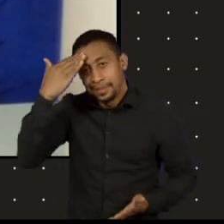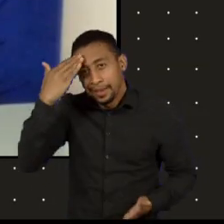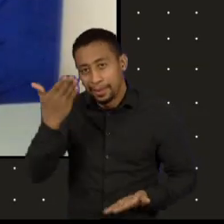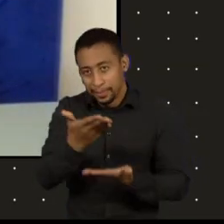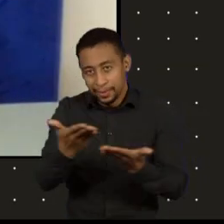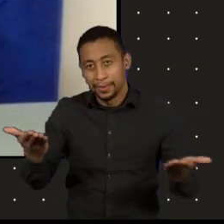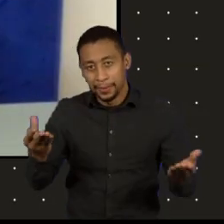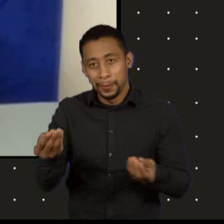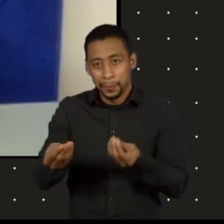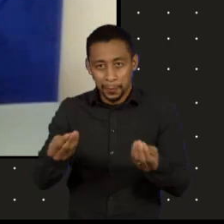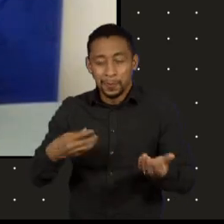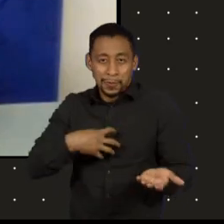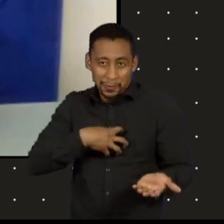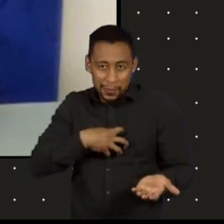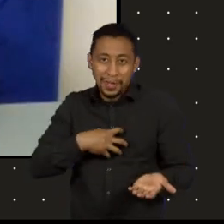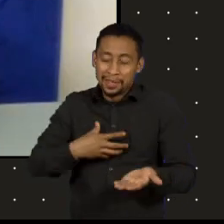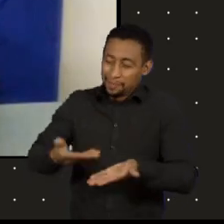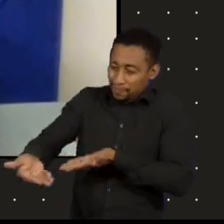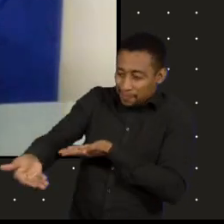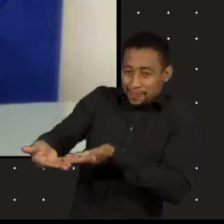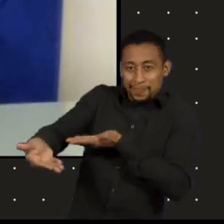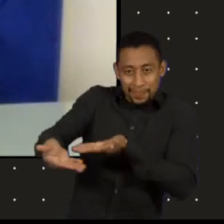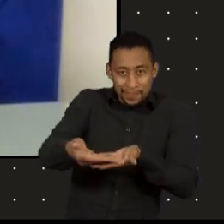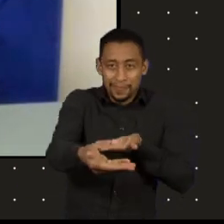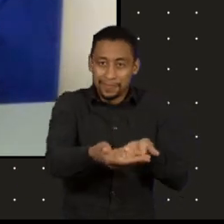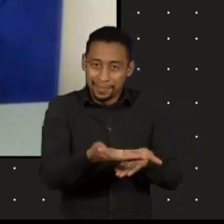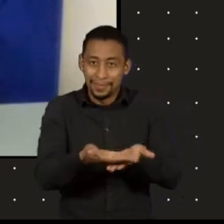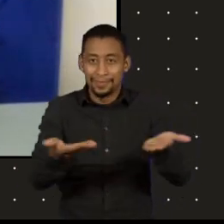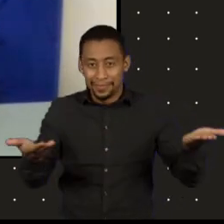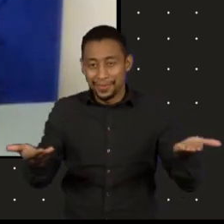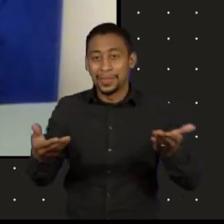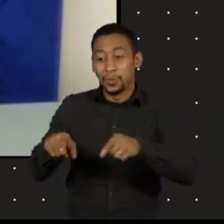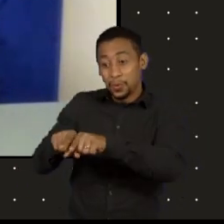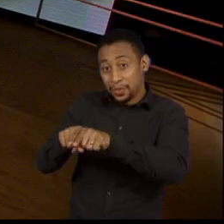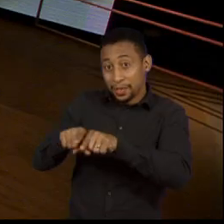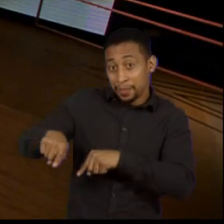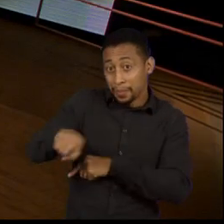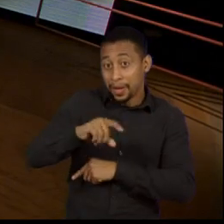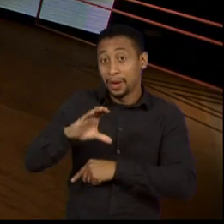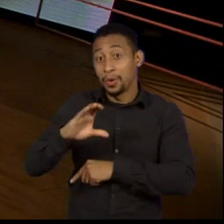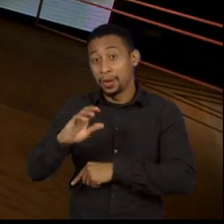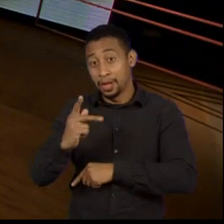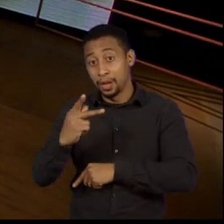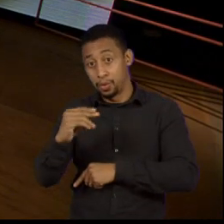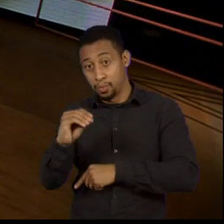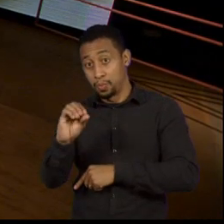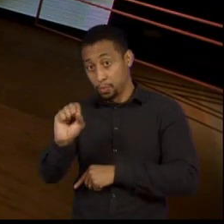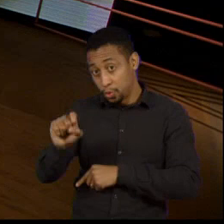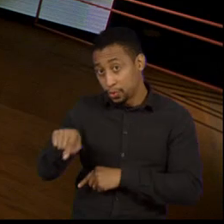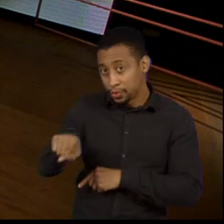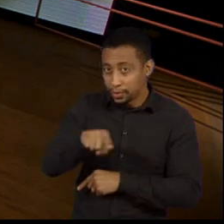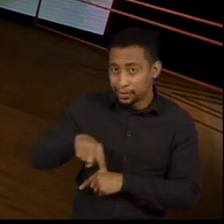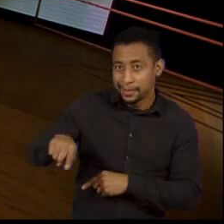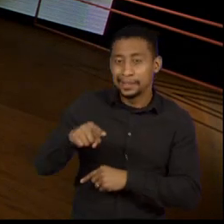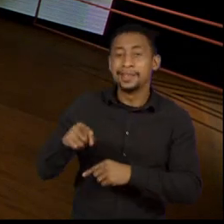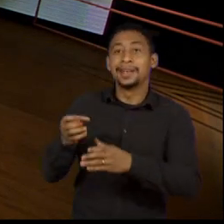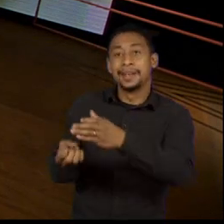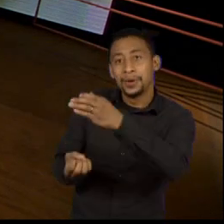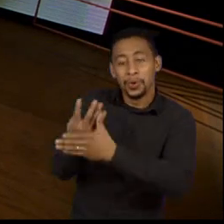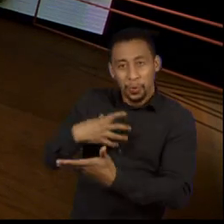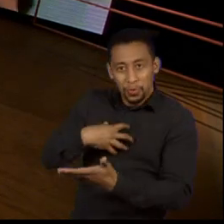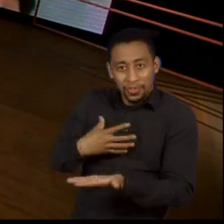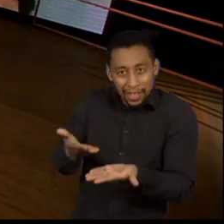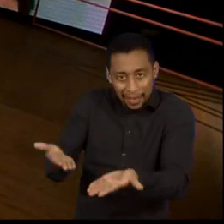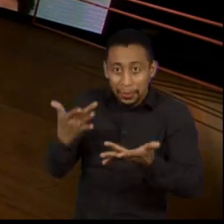aí, com a relação com os irmãos Campos, sobretudo com Haroldo de Campos, que desenvolveu,